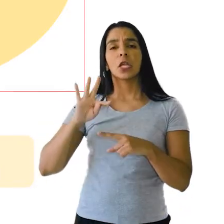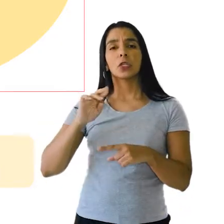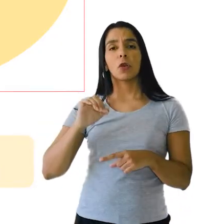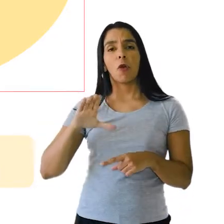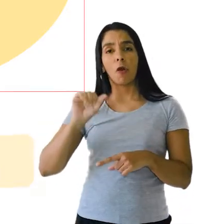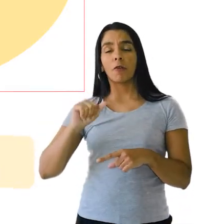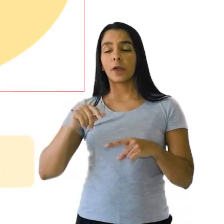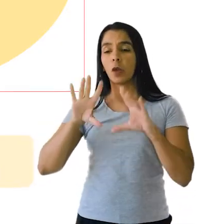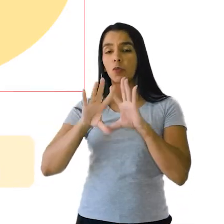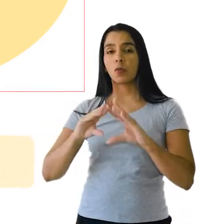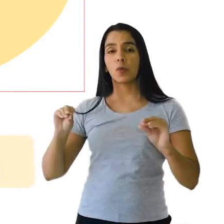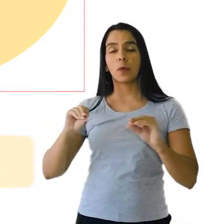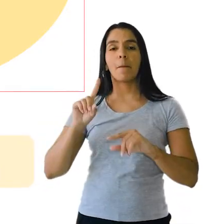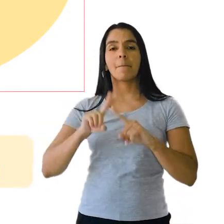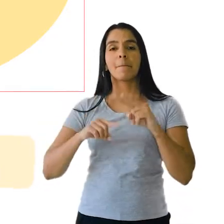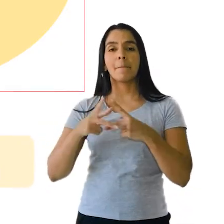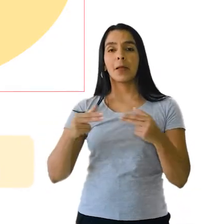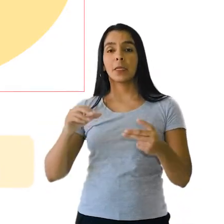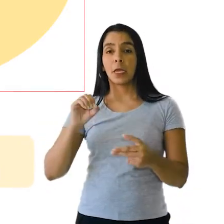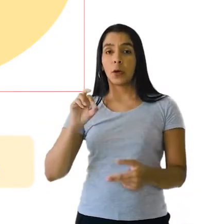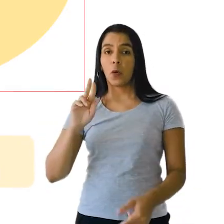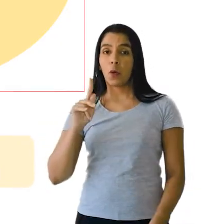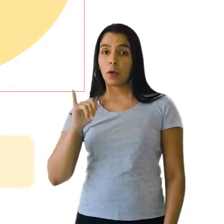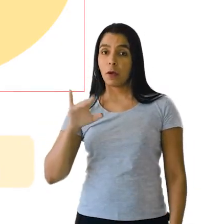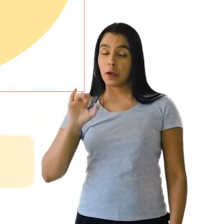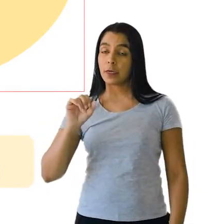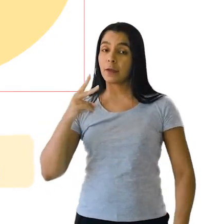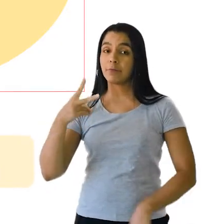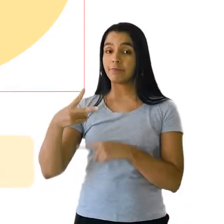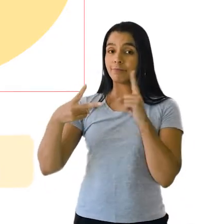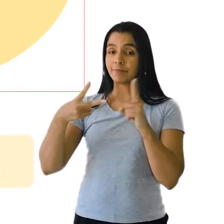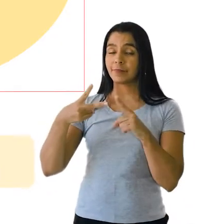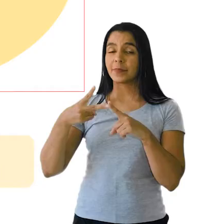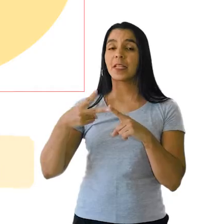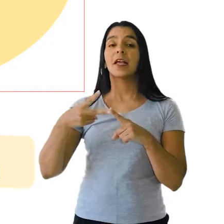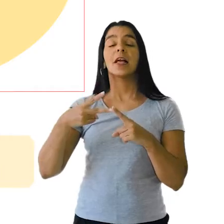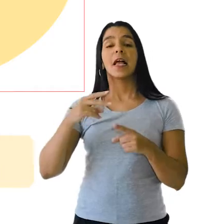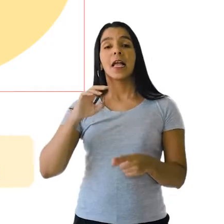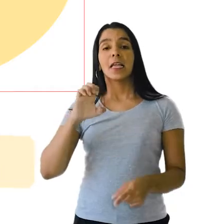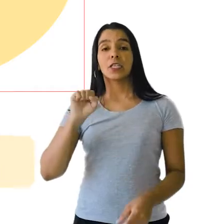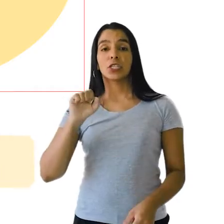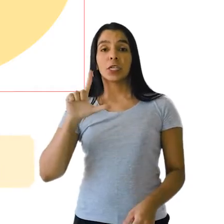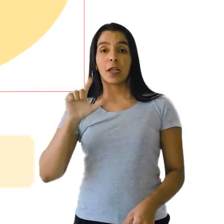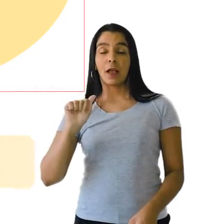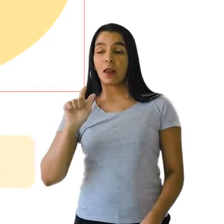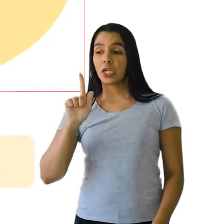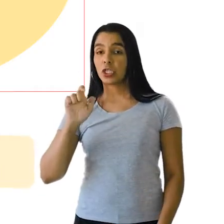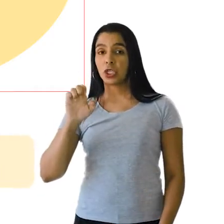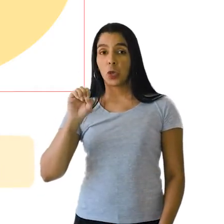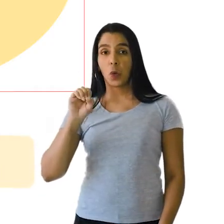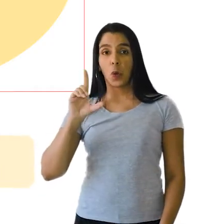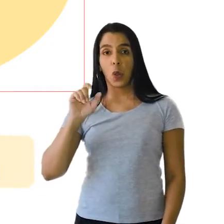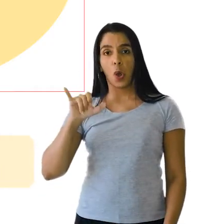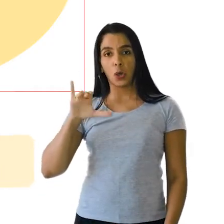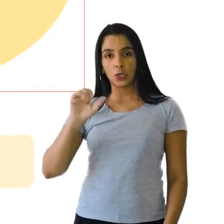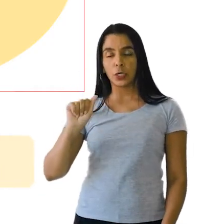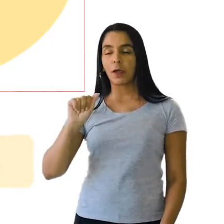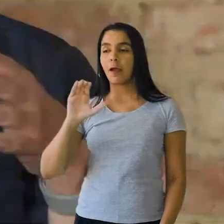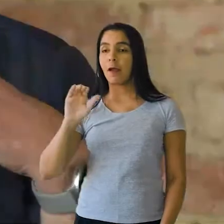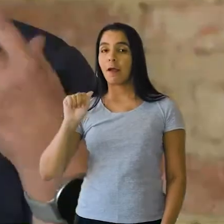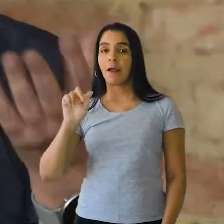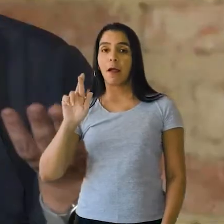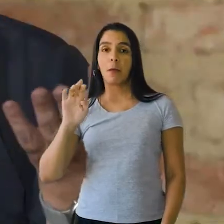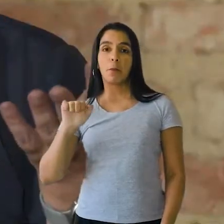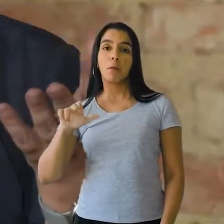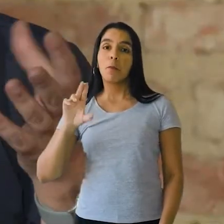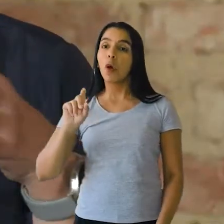com as cadeias tróficas, com a decomposição da matéria orgânica, e E a outra escala, que é a escala geológica do carbono.